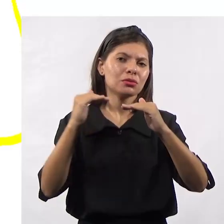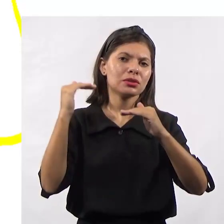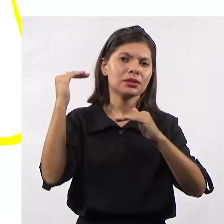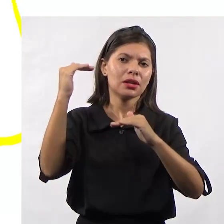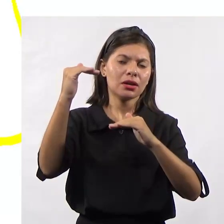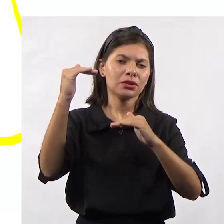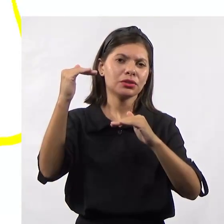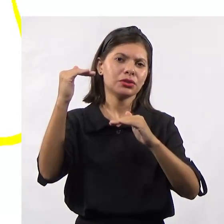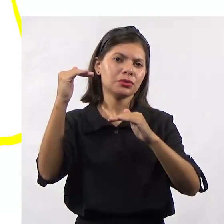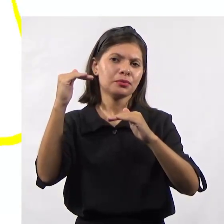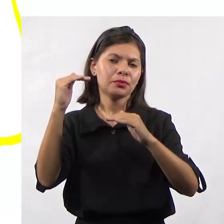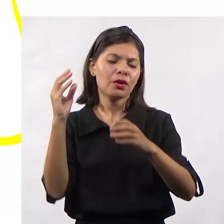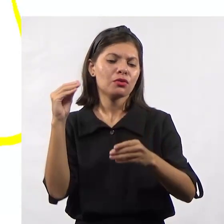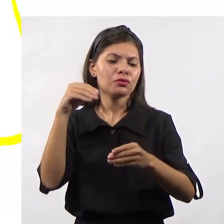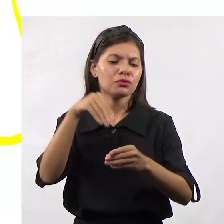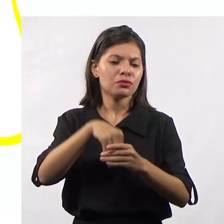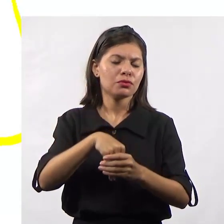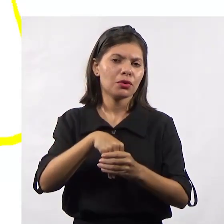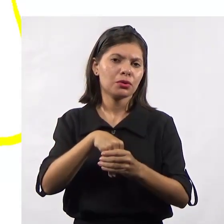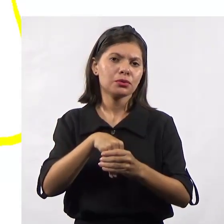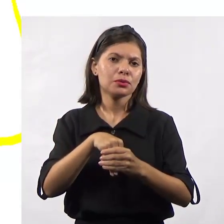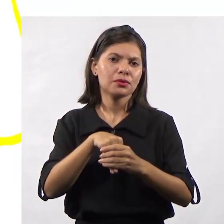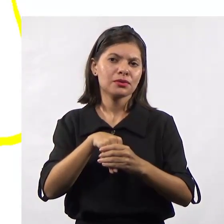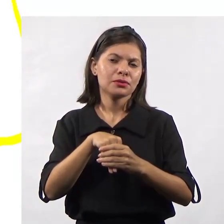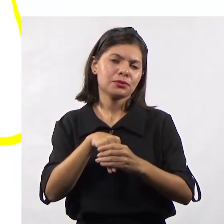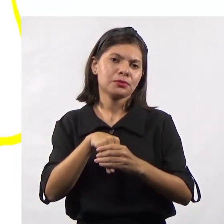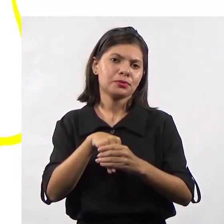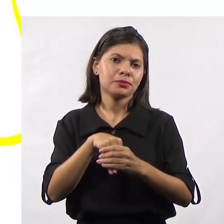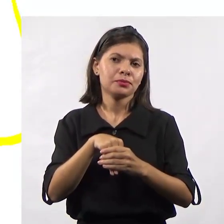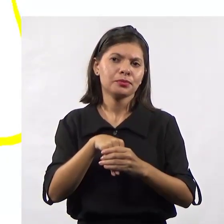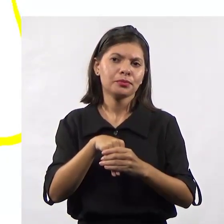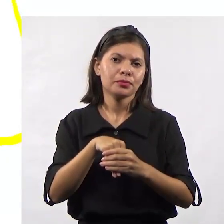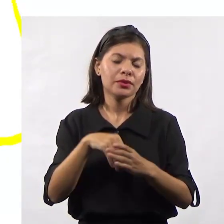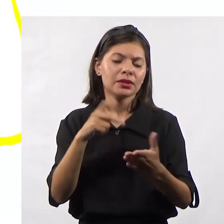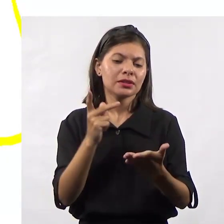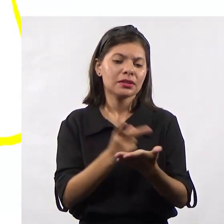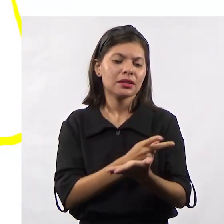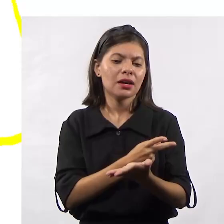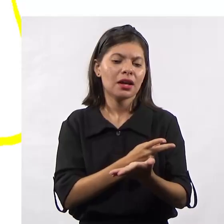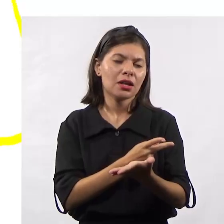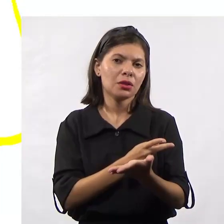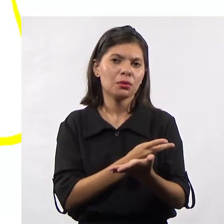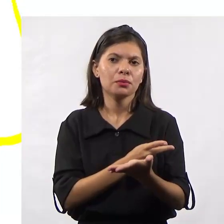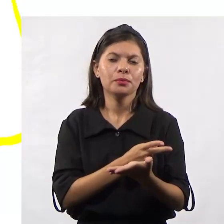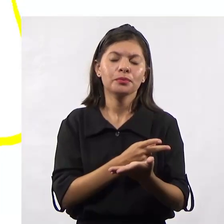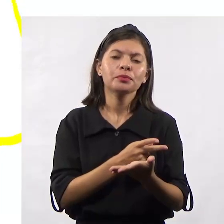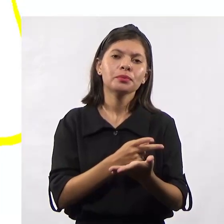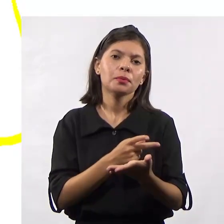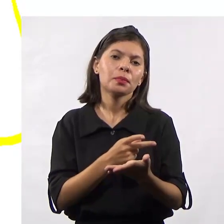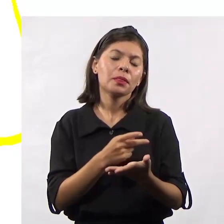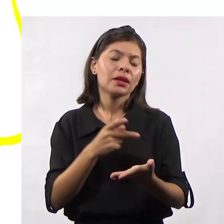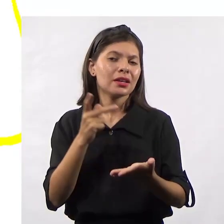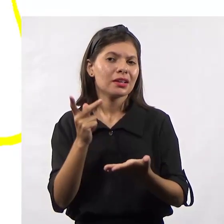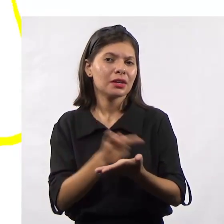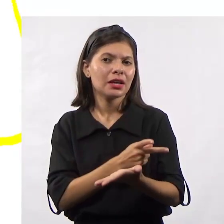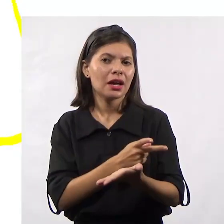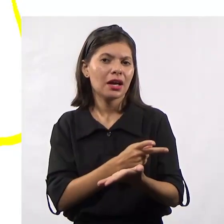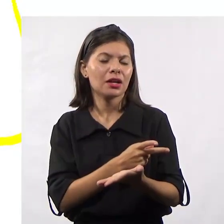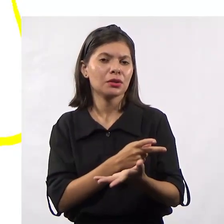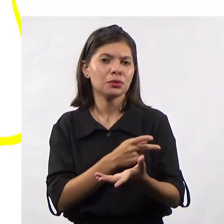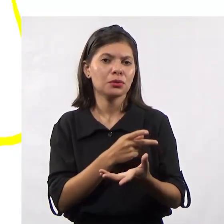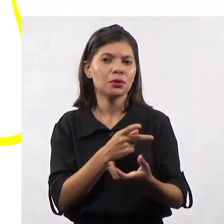até que os autos votem, se tiver que sanar alguma irregularidade, tá? E se for